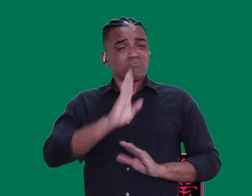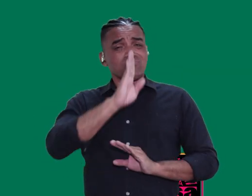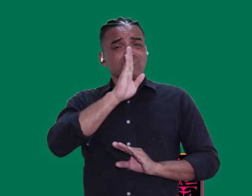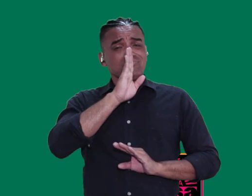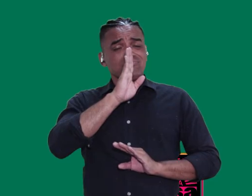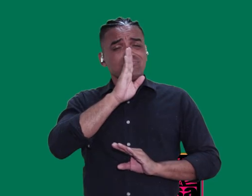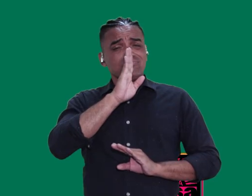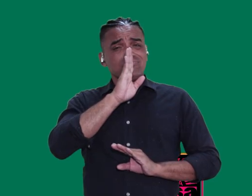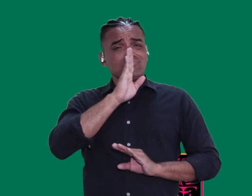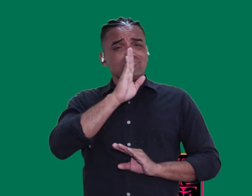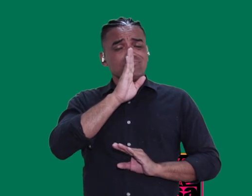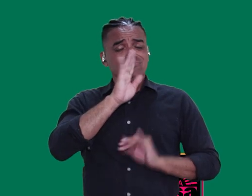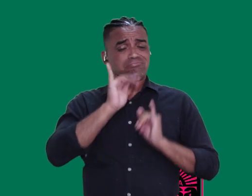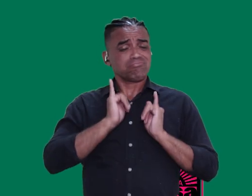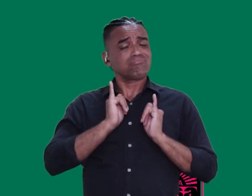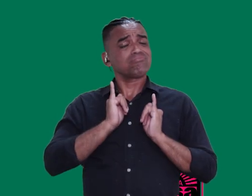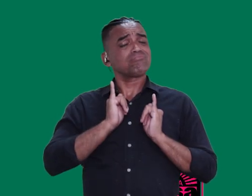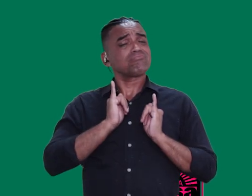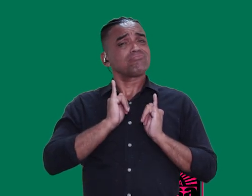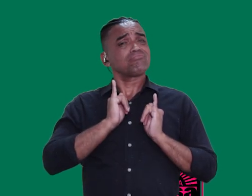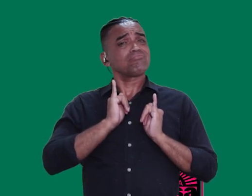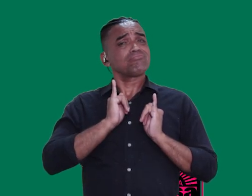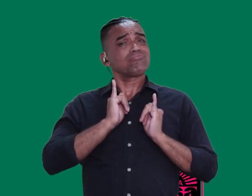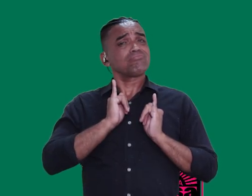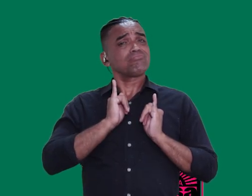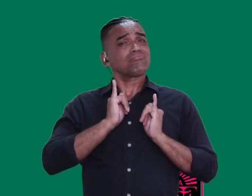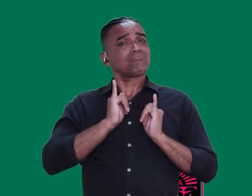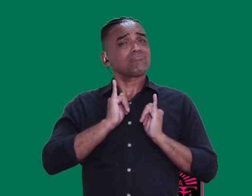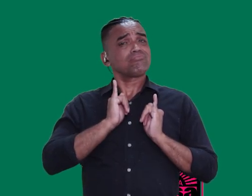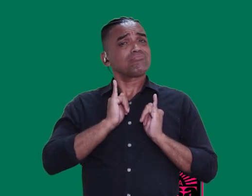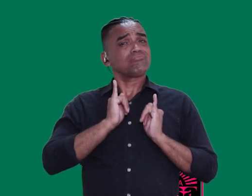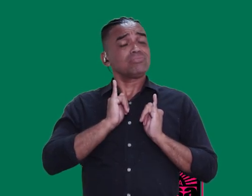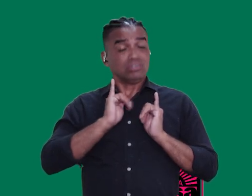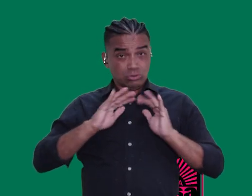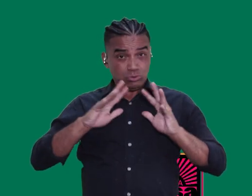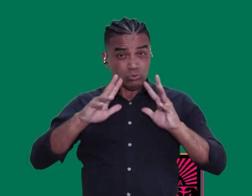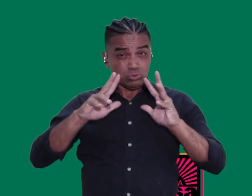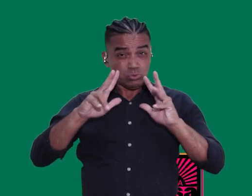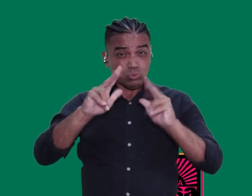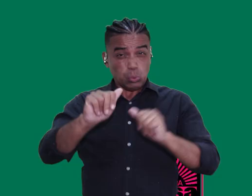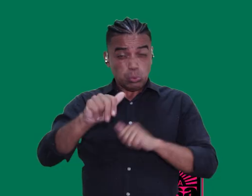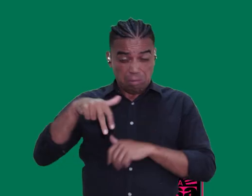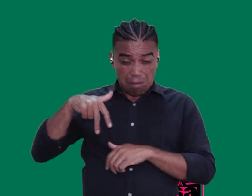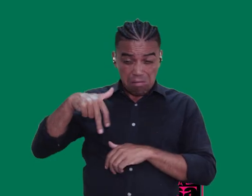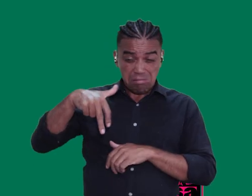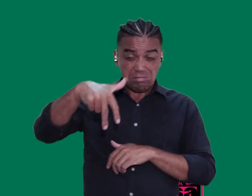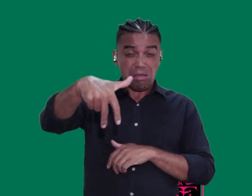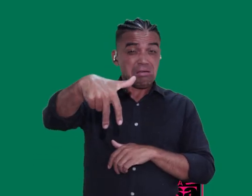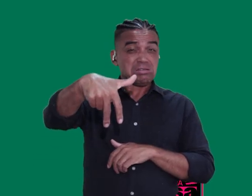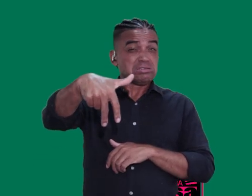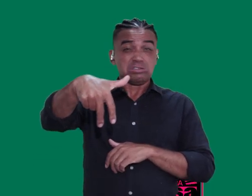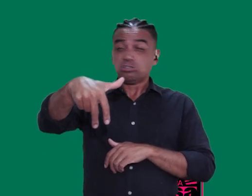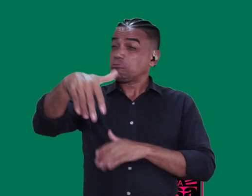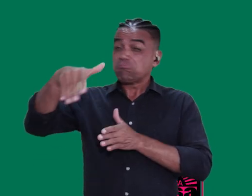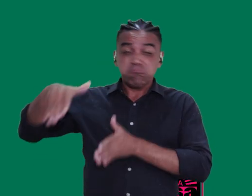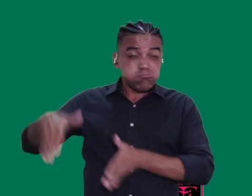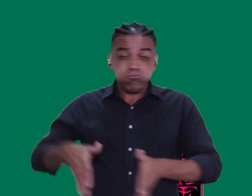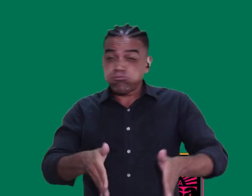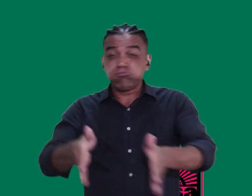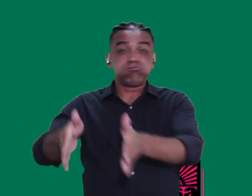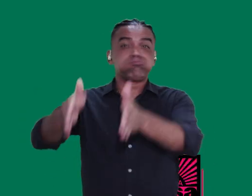quieta na aparente inércia. Nem todo viandante anda